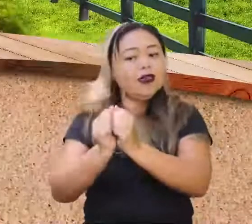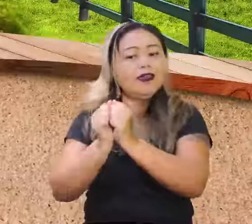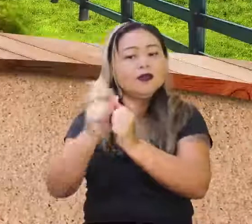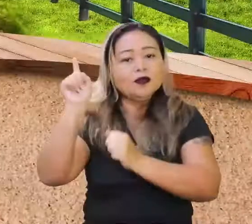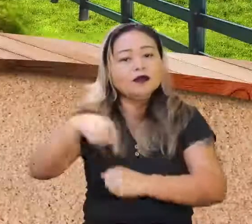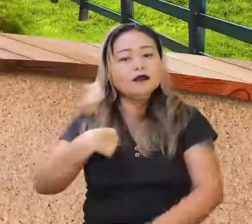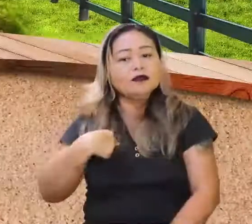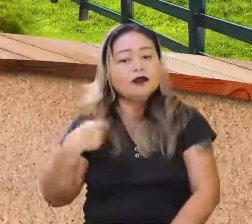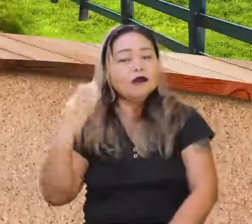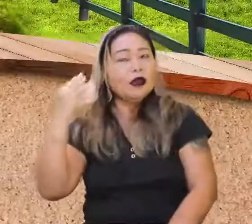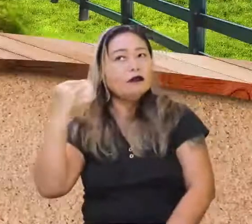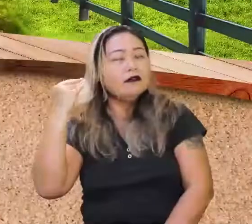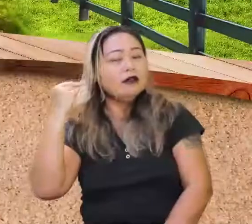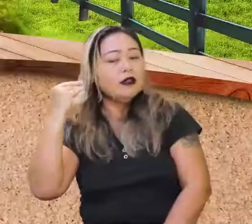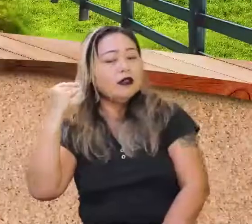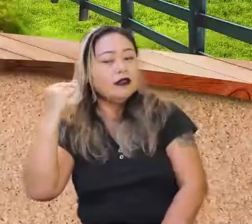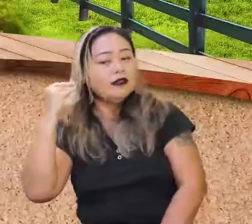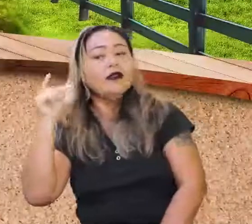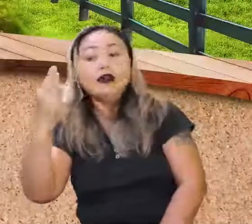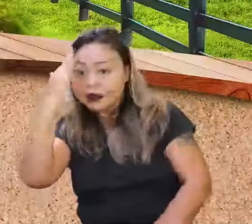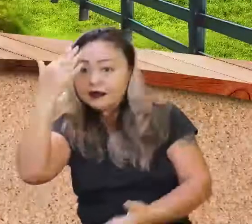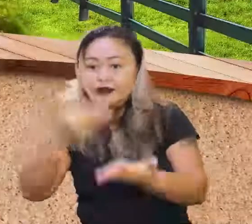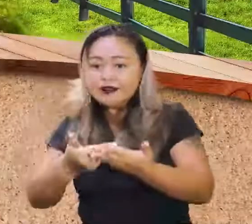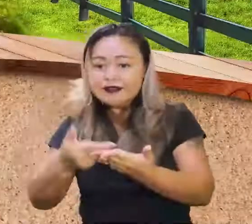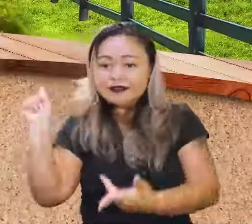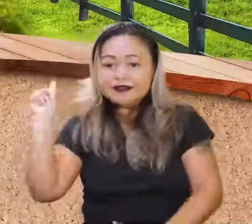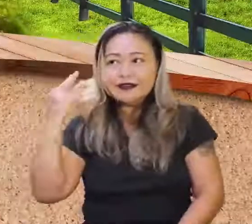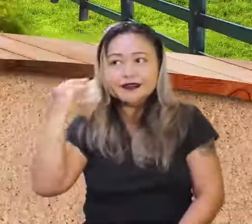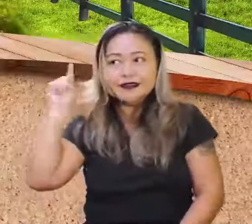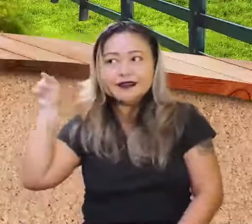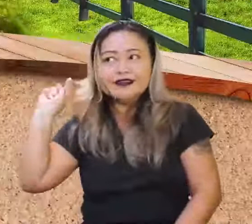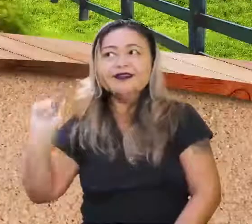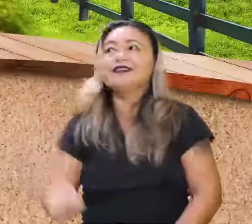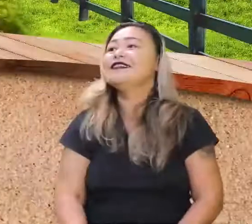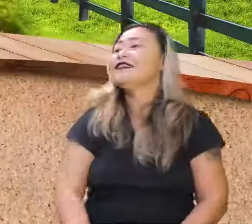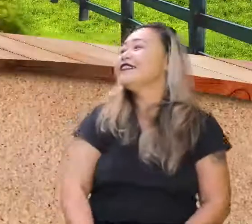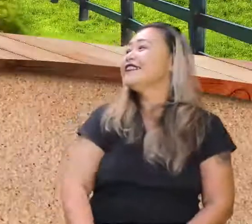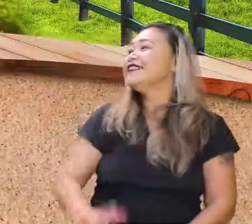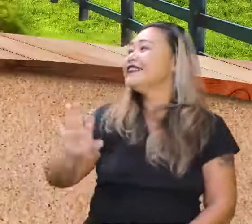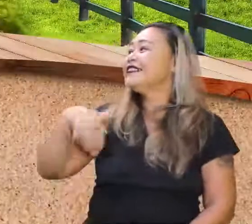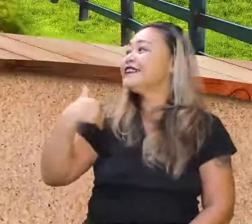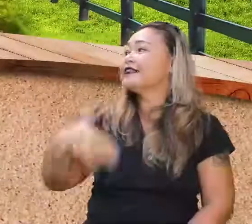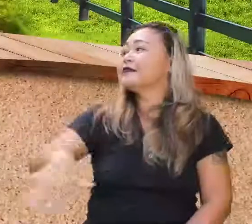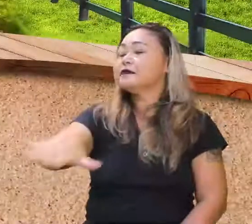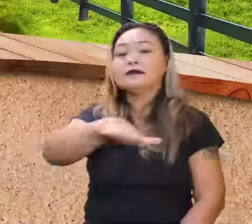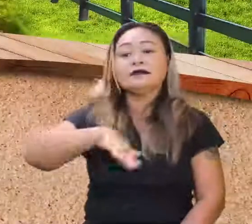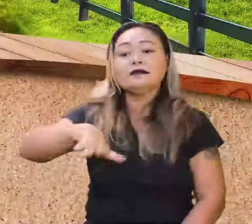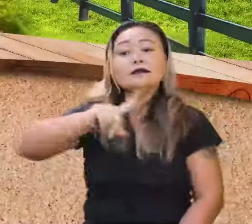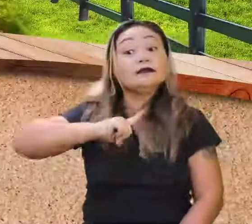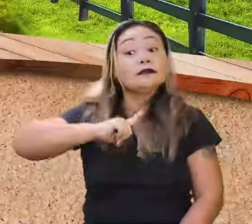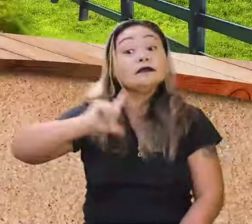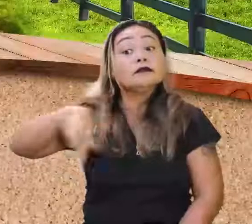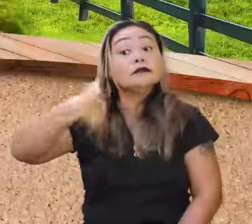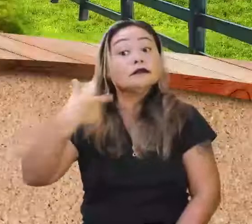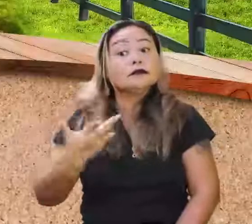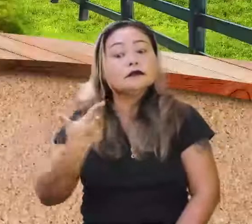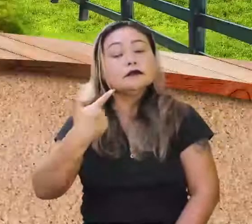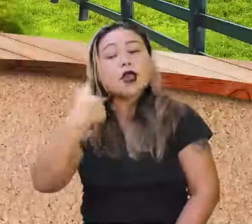aí, que ela sussurra no meu ouvido. Acredita? Galerinha, o mercado, sempre temos que fazer